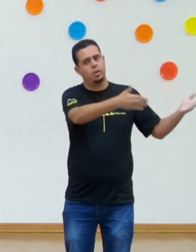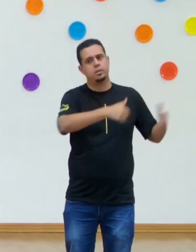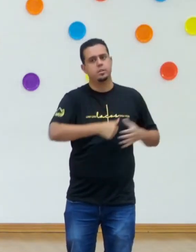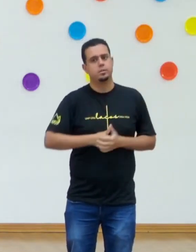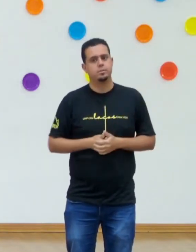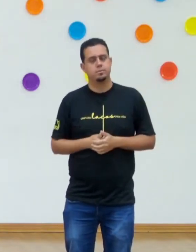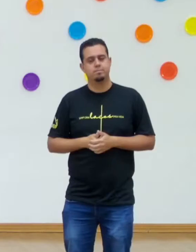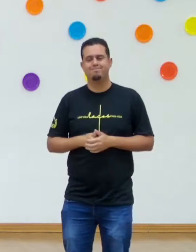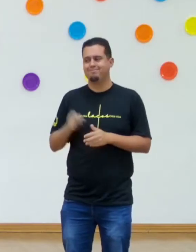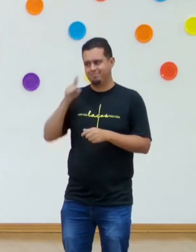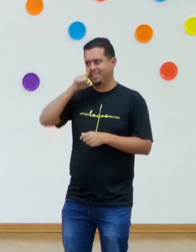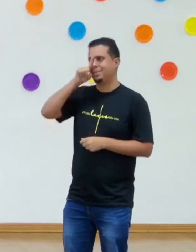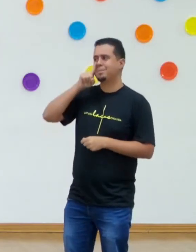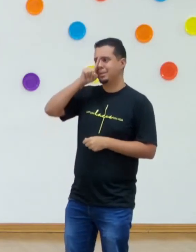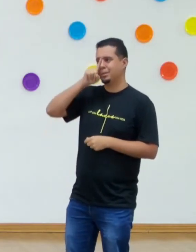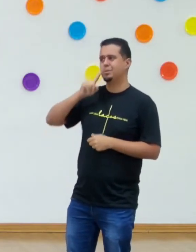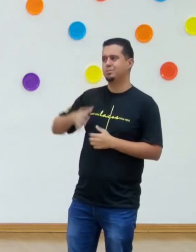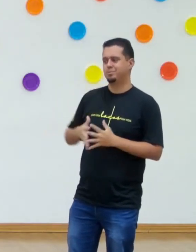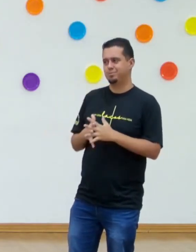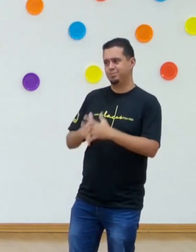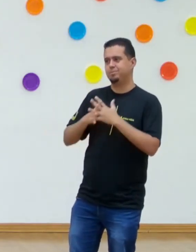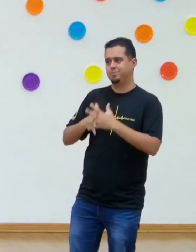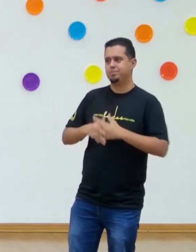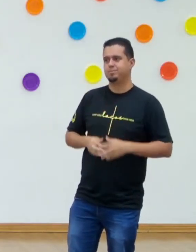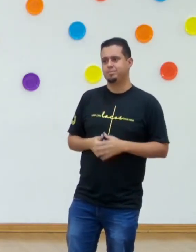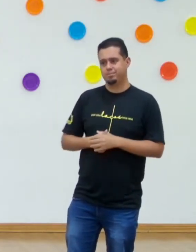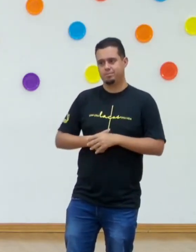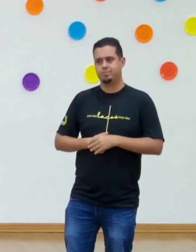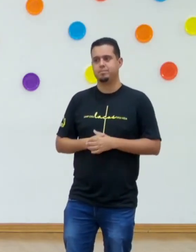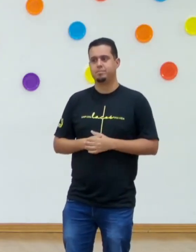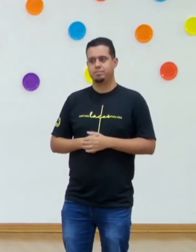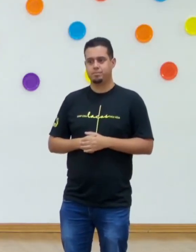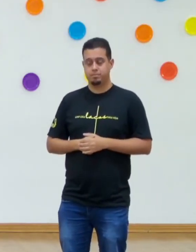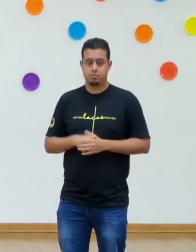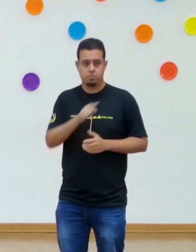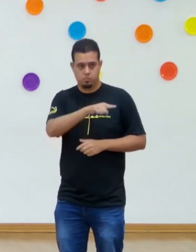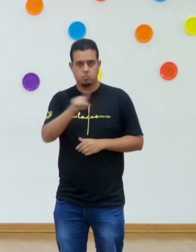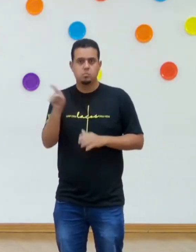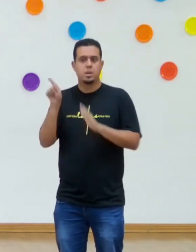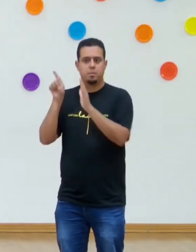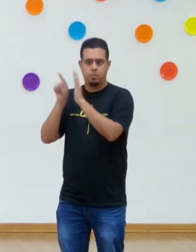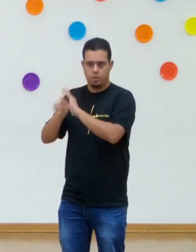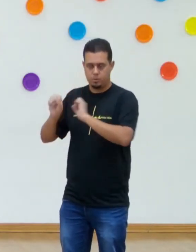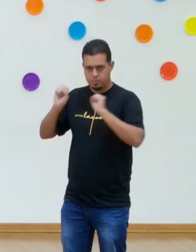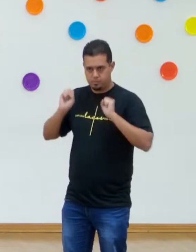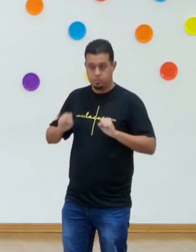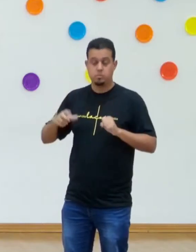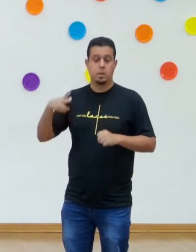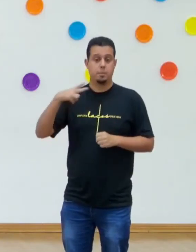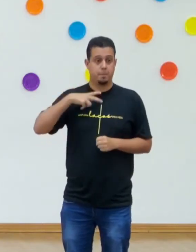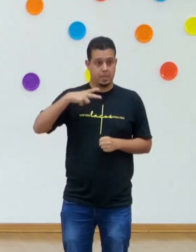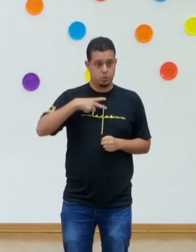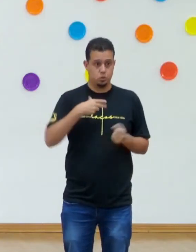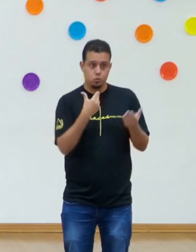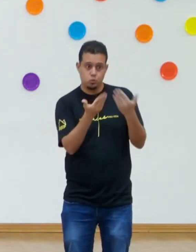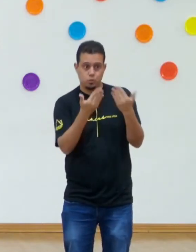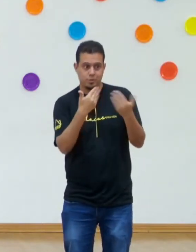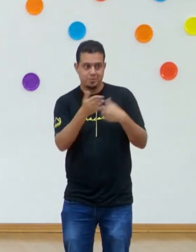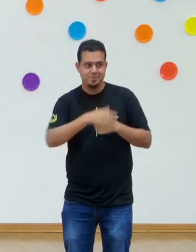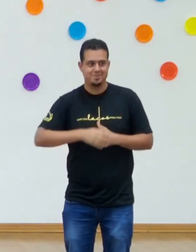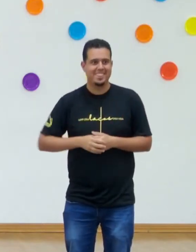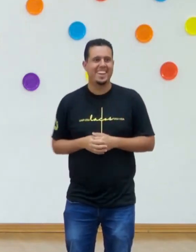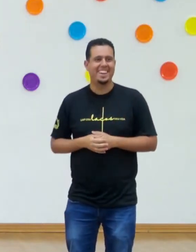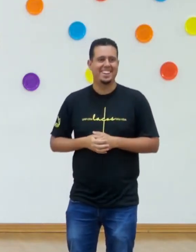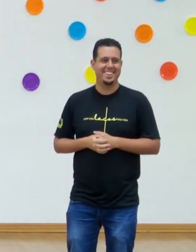Perigoso, perigoso. Enfim, vocês podem fazer perguntas pessoalmente ou,